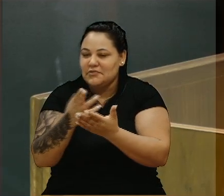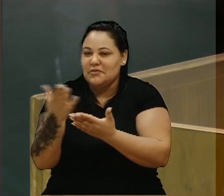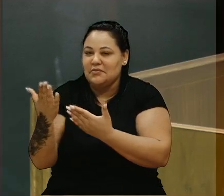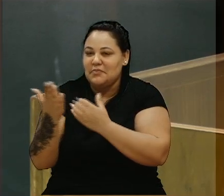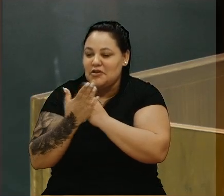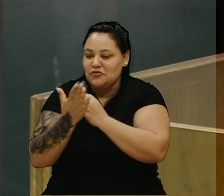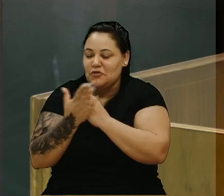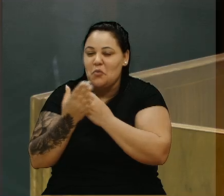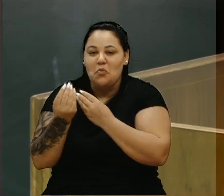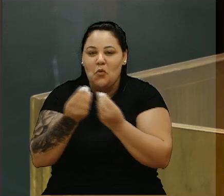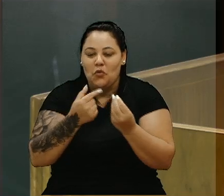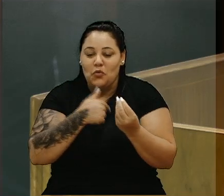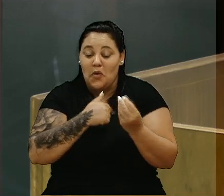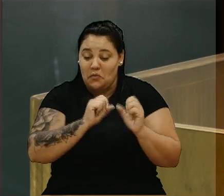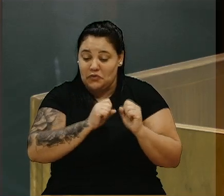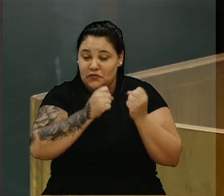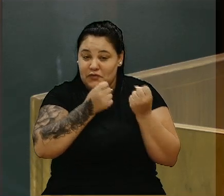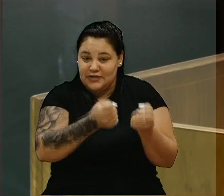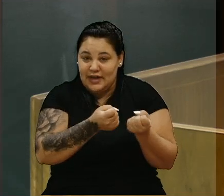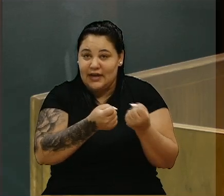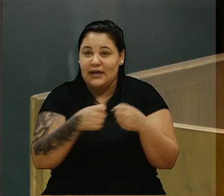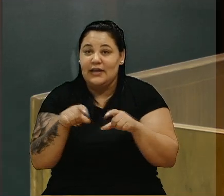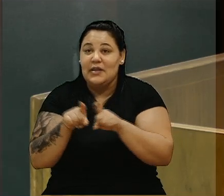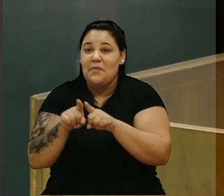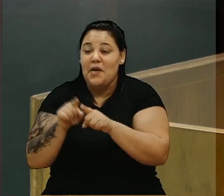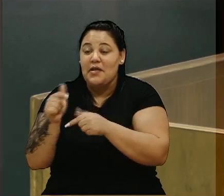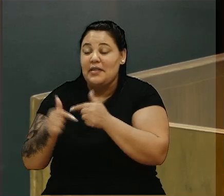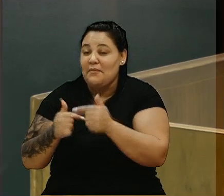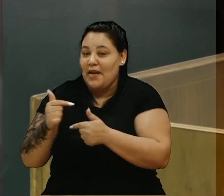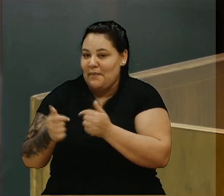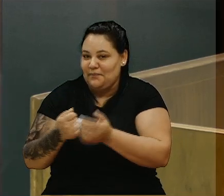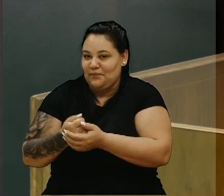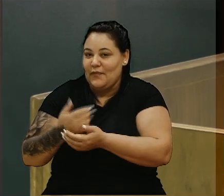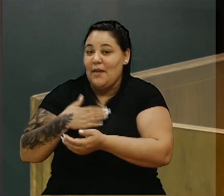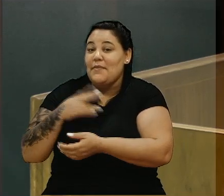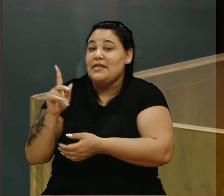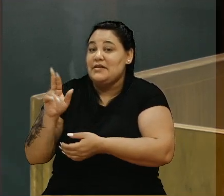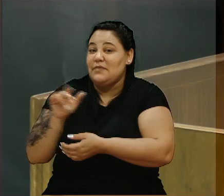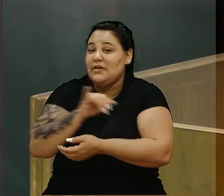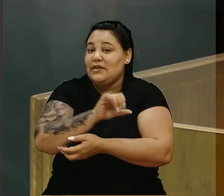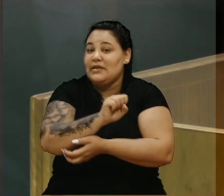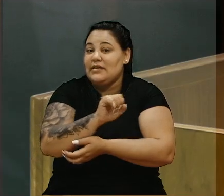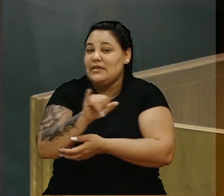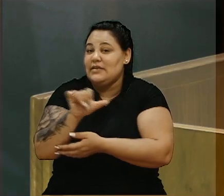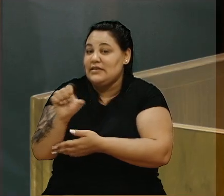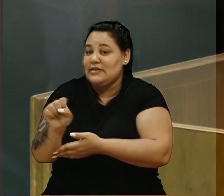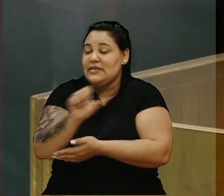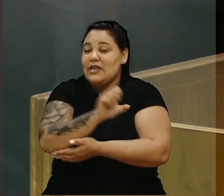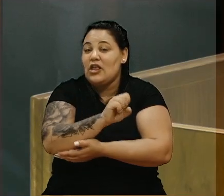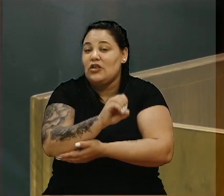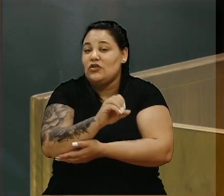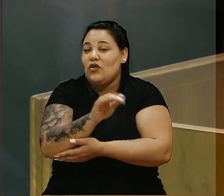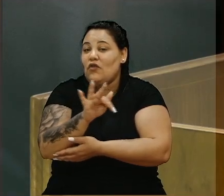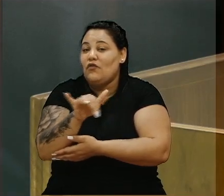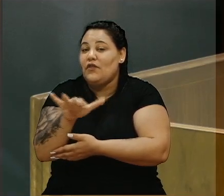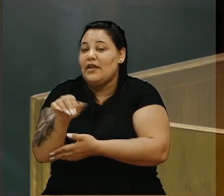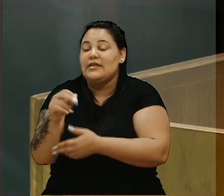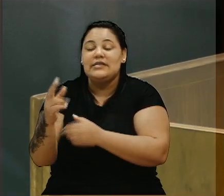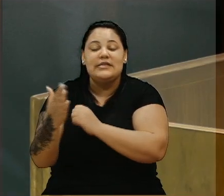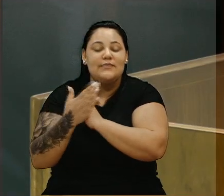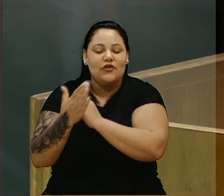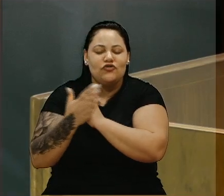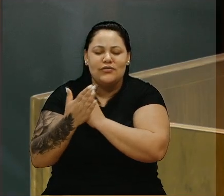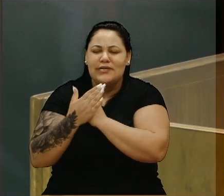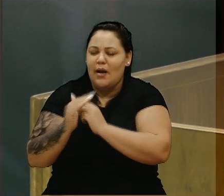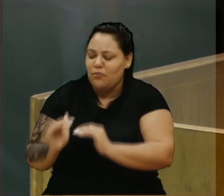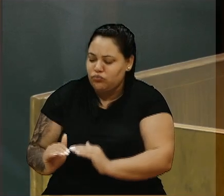esforçar e ter meu emprego. As minhas irmãs, Isa e Sofia, sempre me ajudaram e quando eram pequenas,